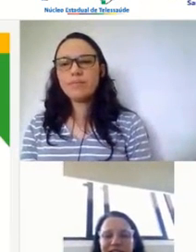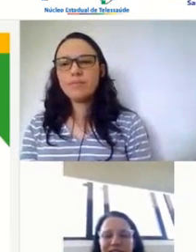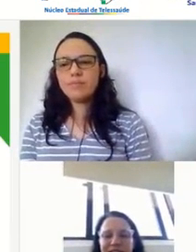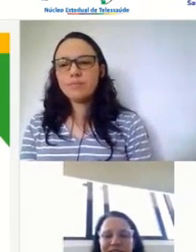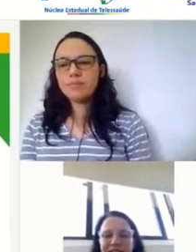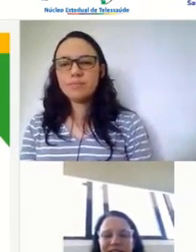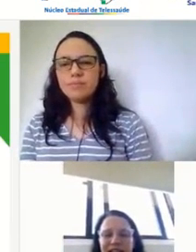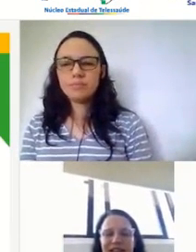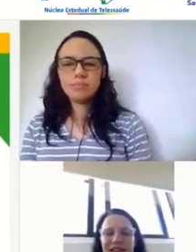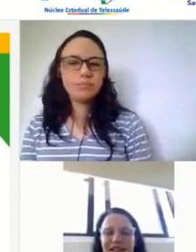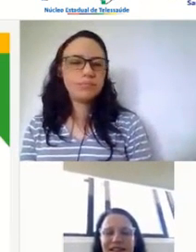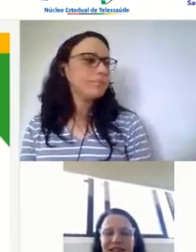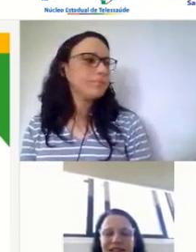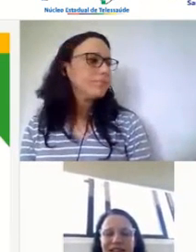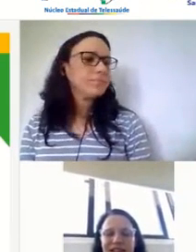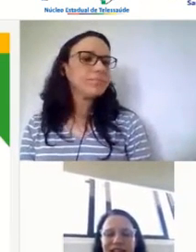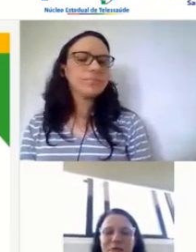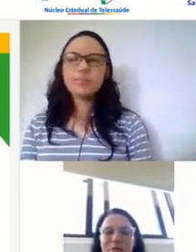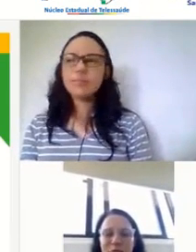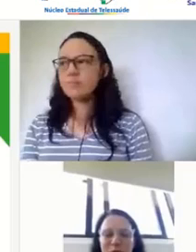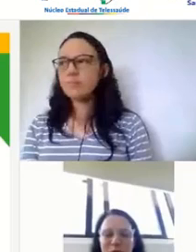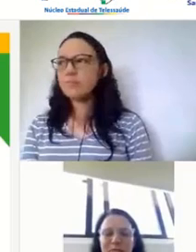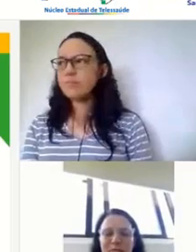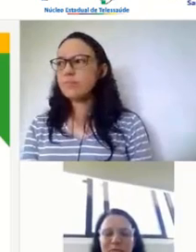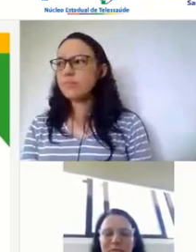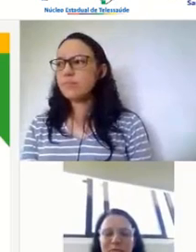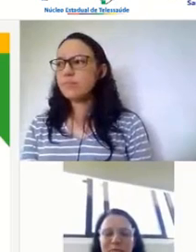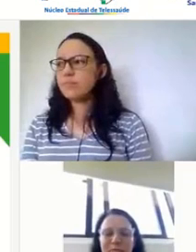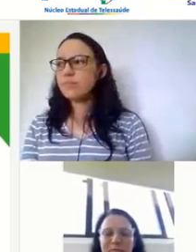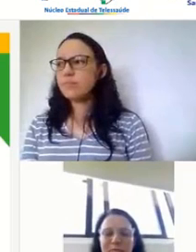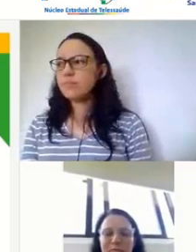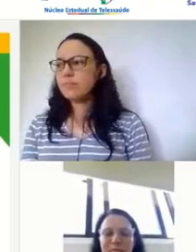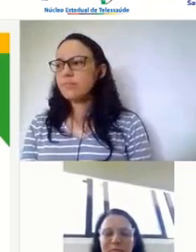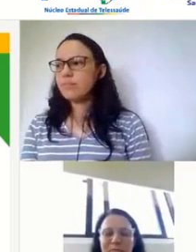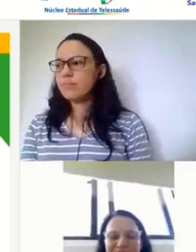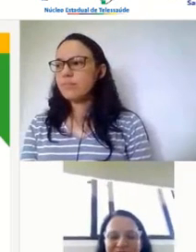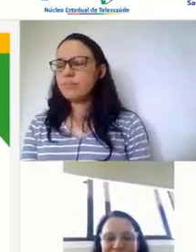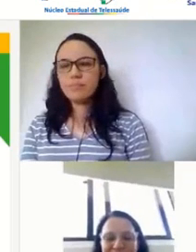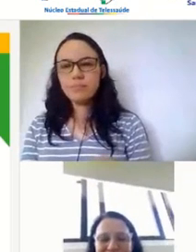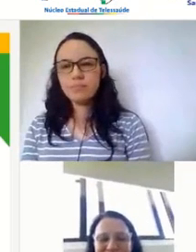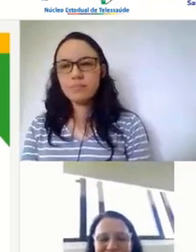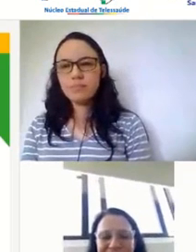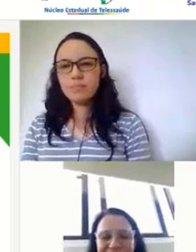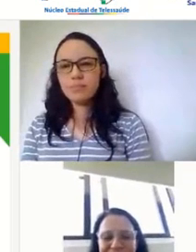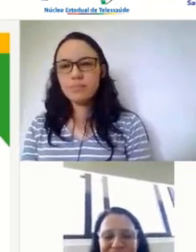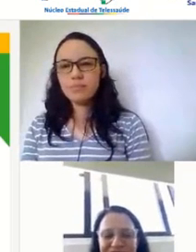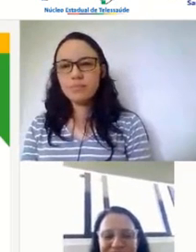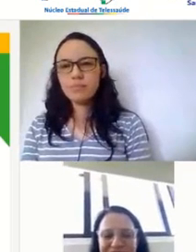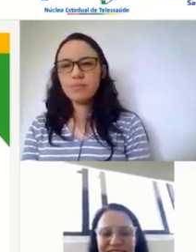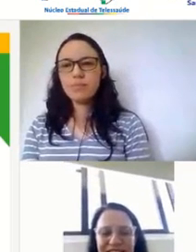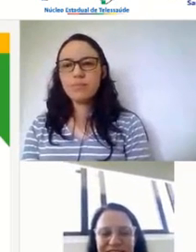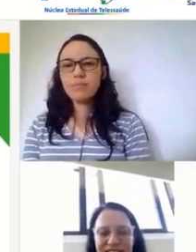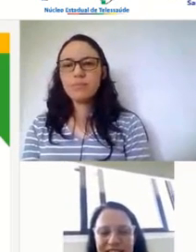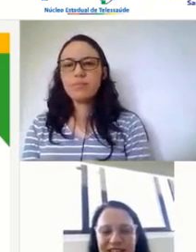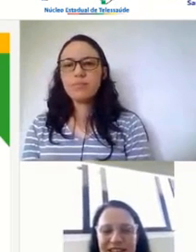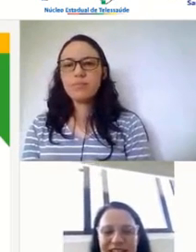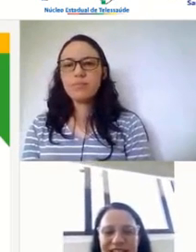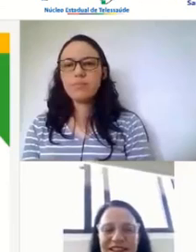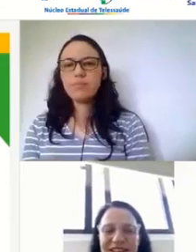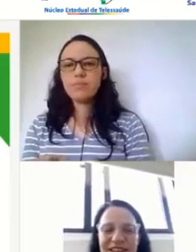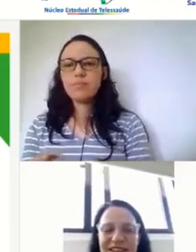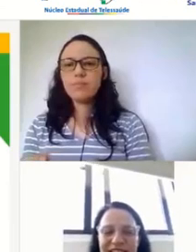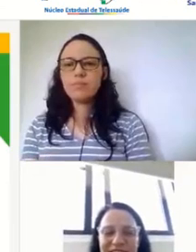processos formativos na estação permanente nesse momento aqui a gente tem 13 programas de